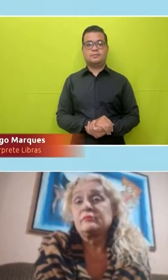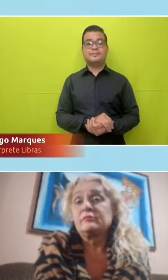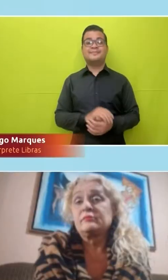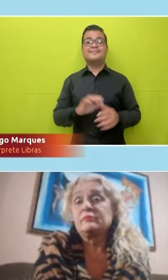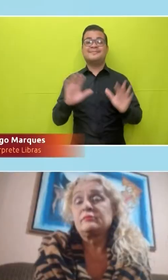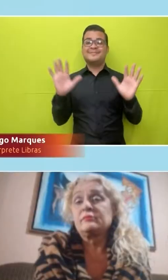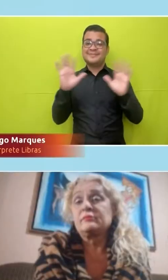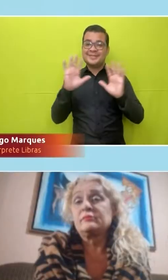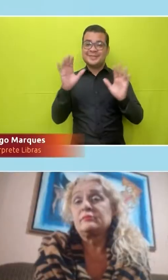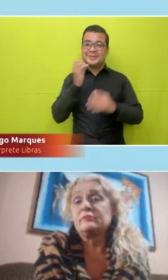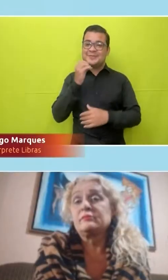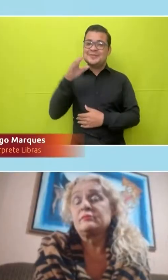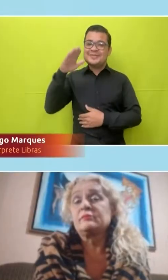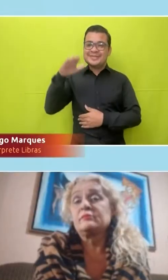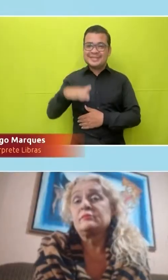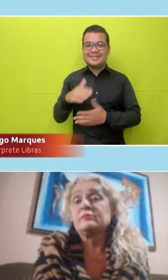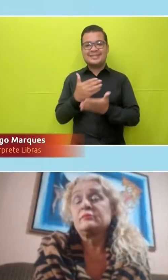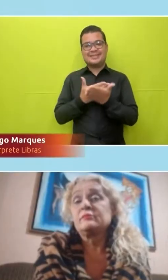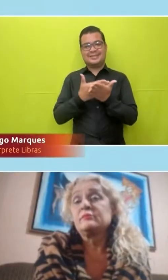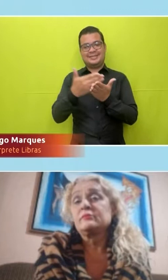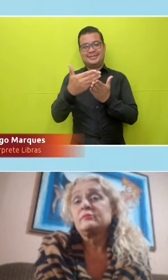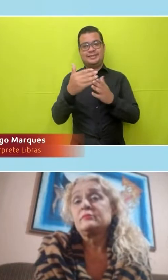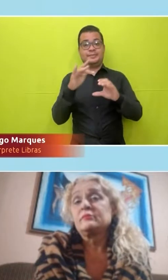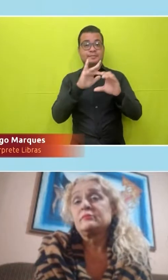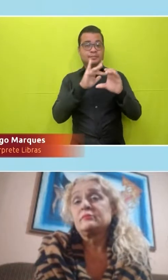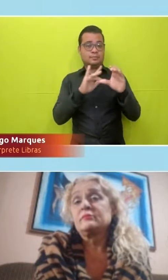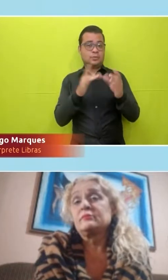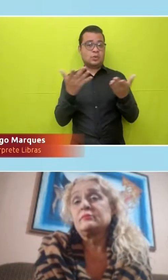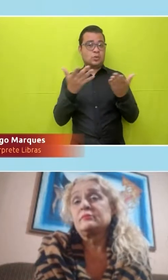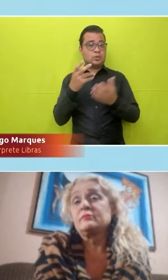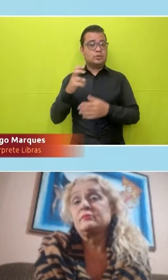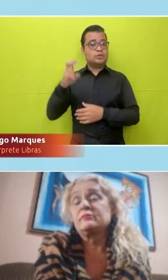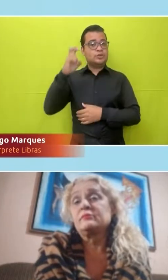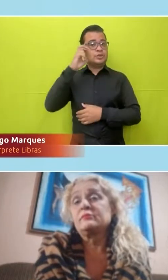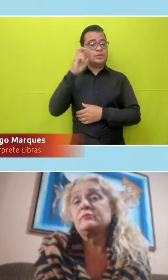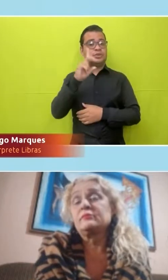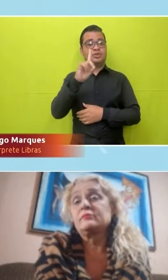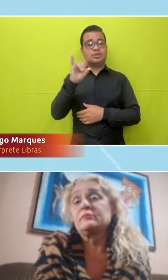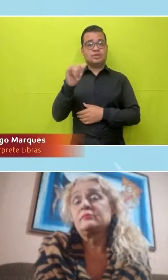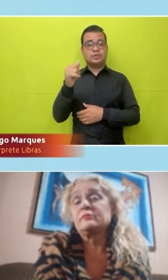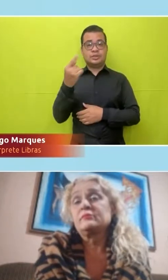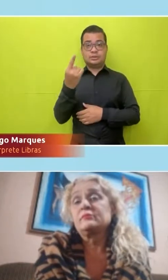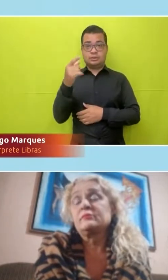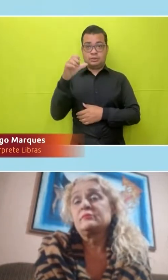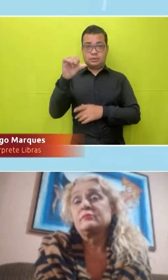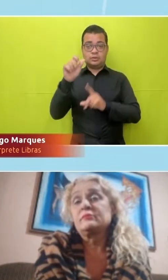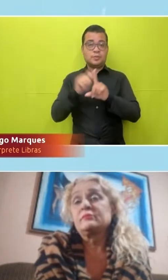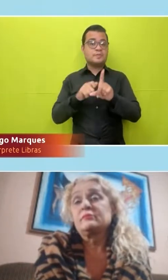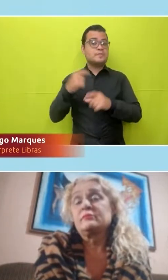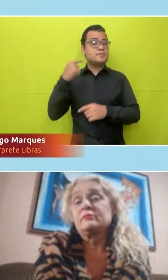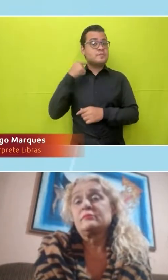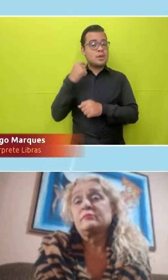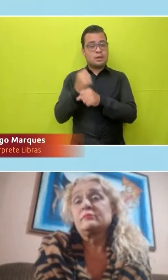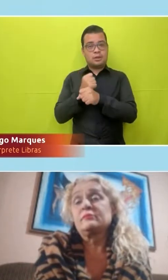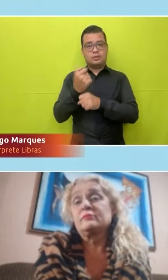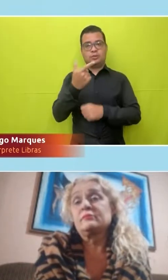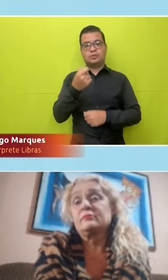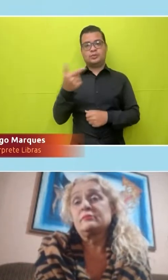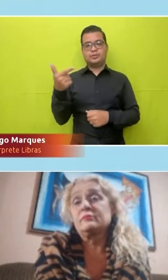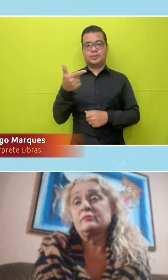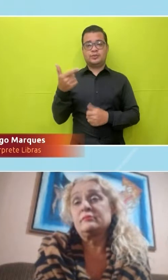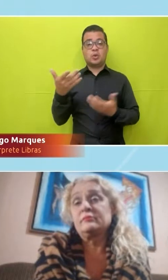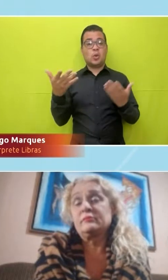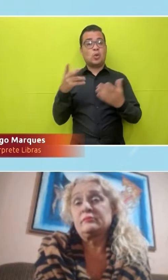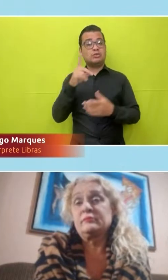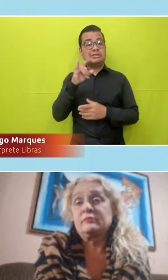Boa tarde, está no ar o Conexões dessa quinta-feira, dia 19 de maio de 2022, dia